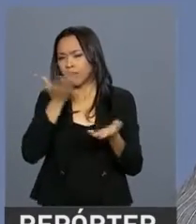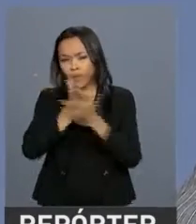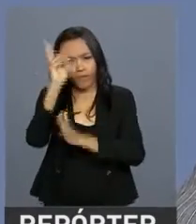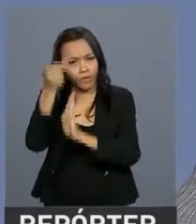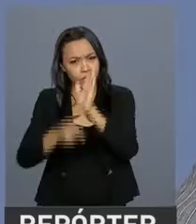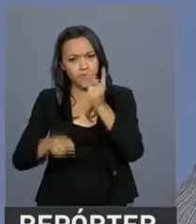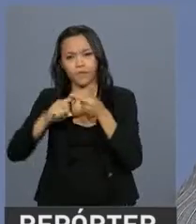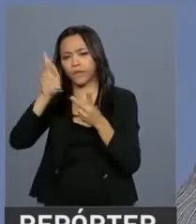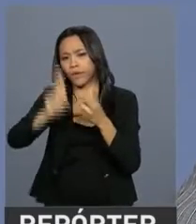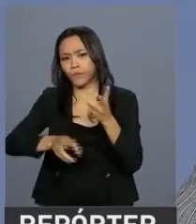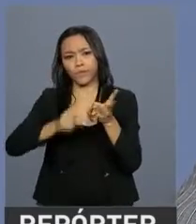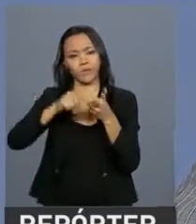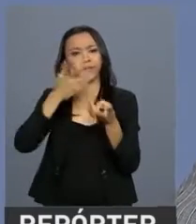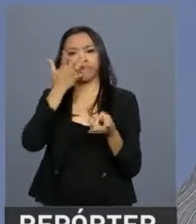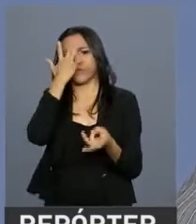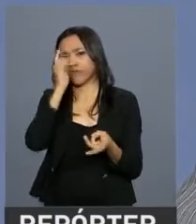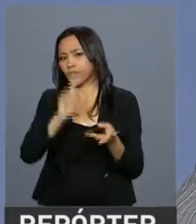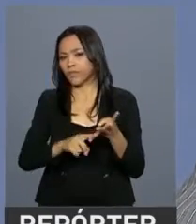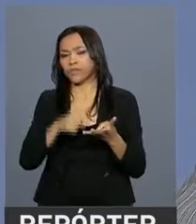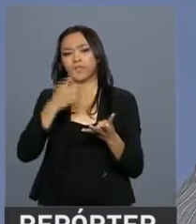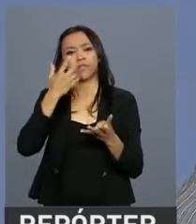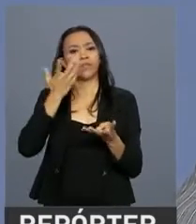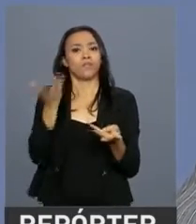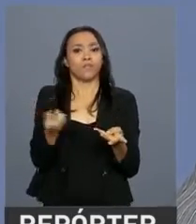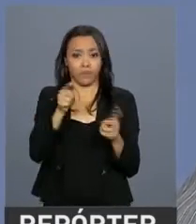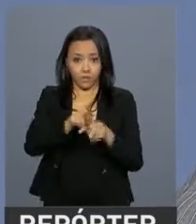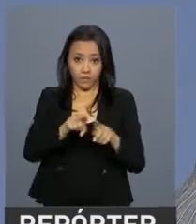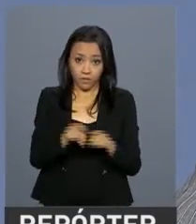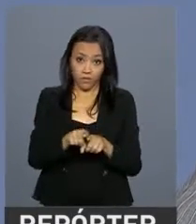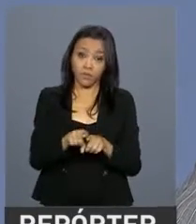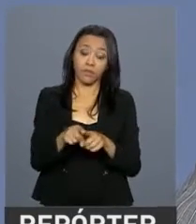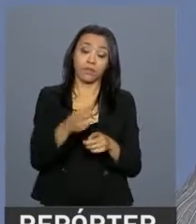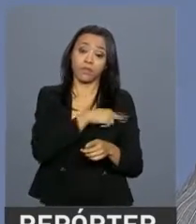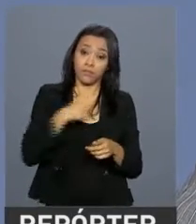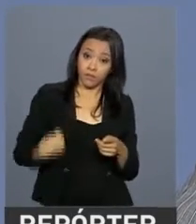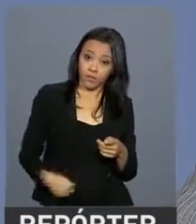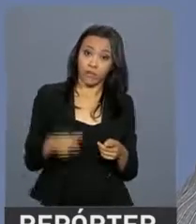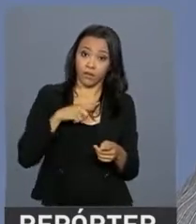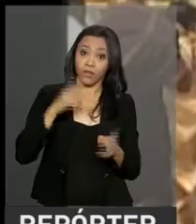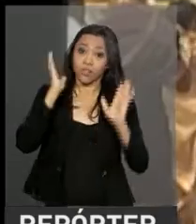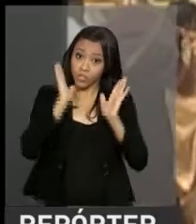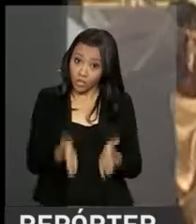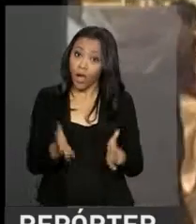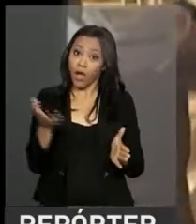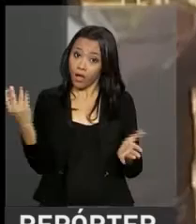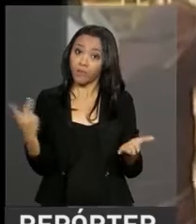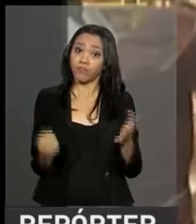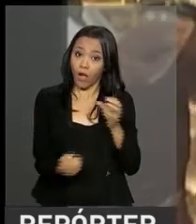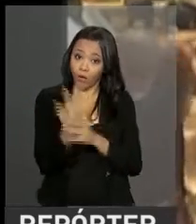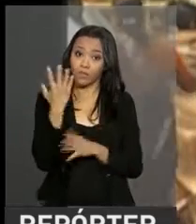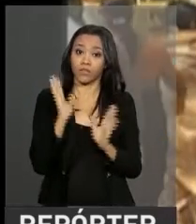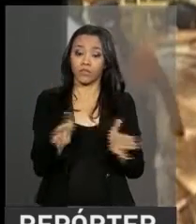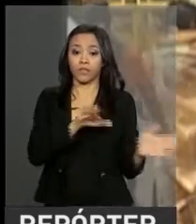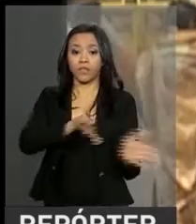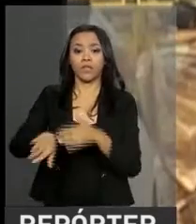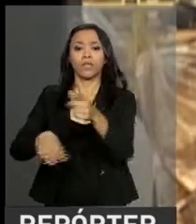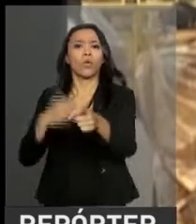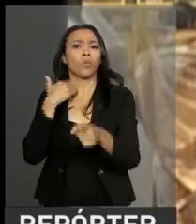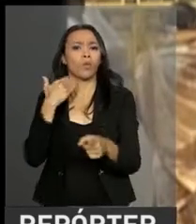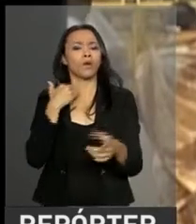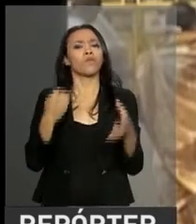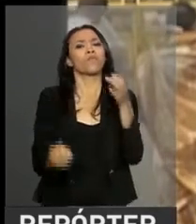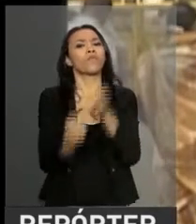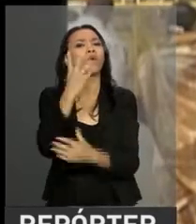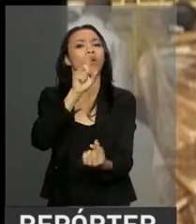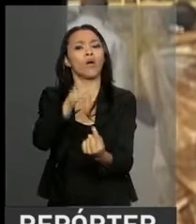na índia então eu diria que que no operacionalização já é uma realidade além do novo banco de desenvolvimento também foi